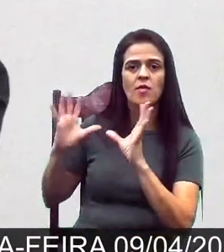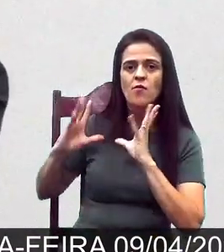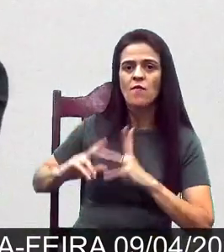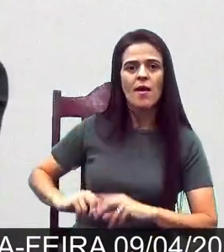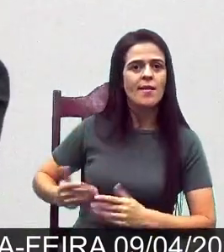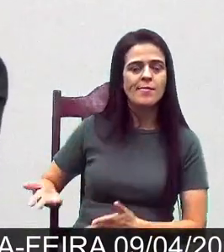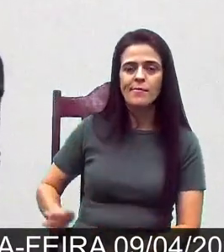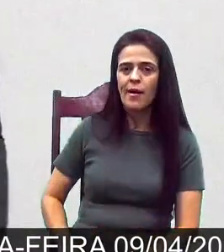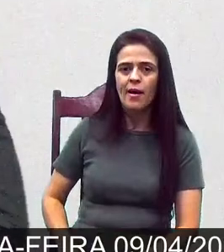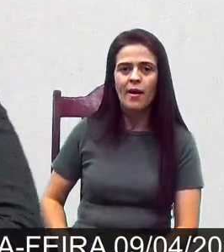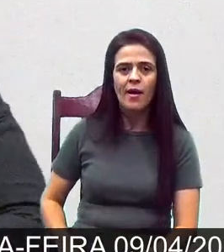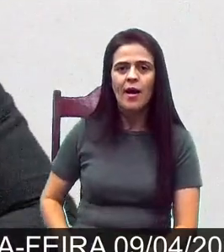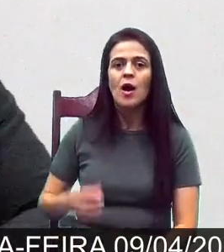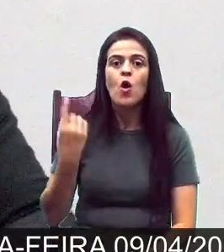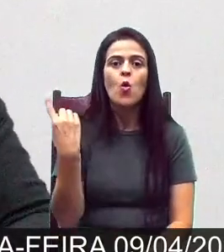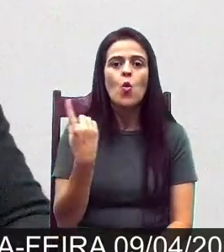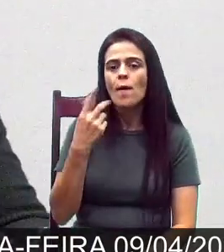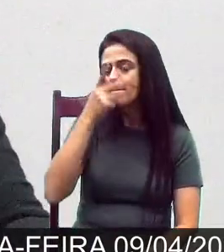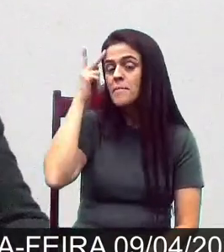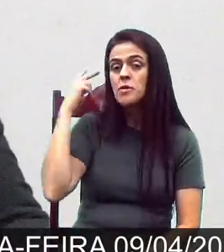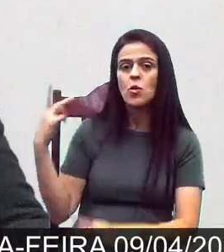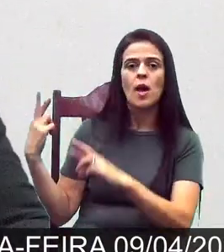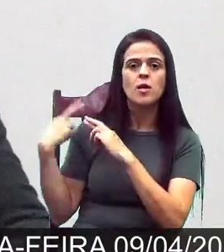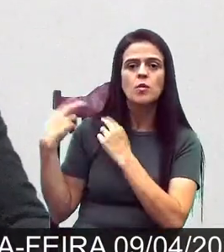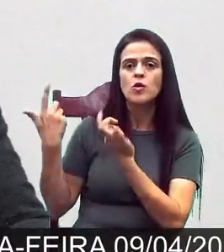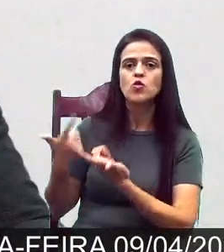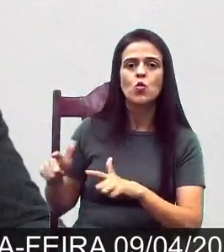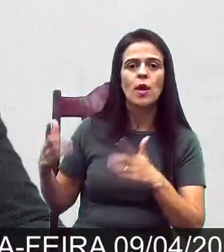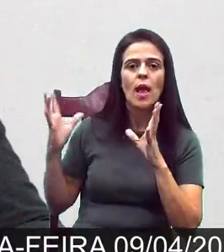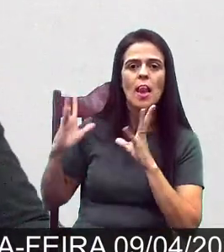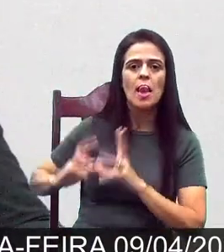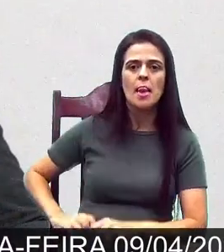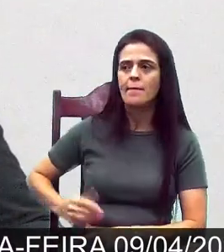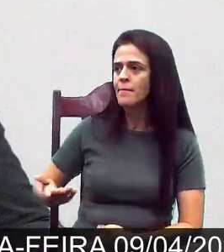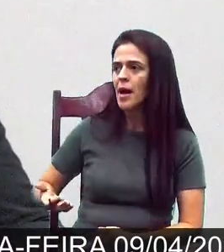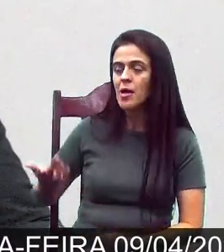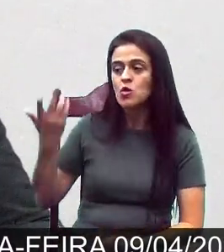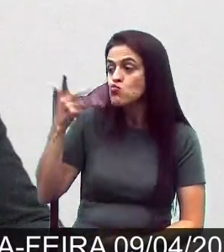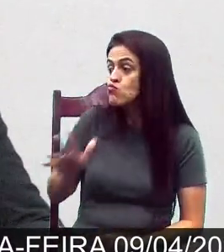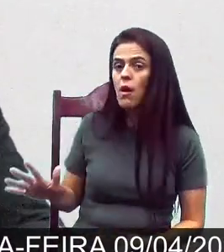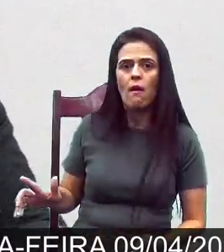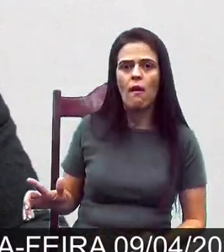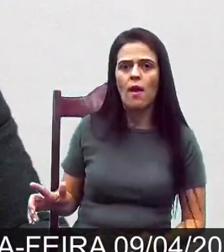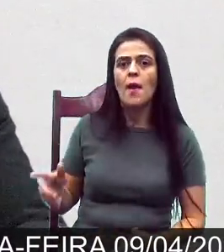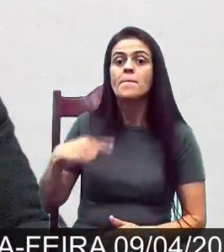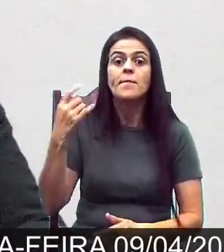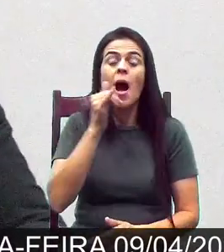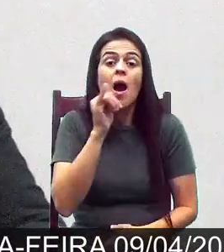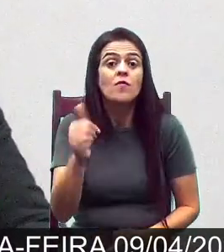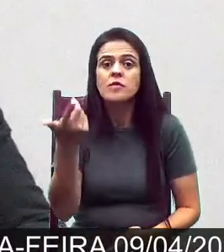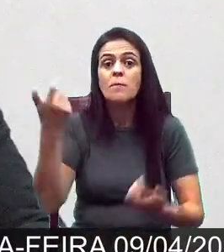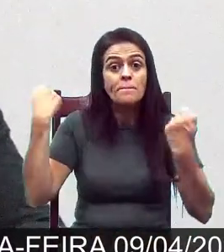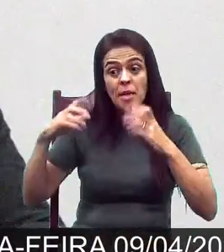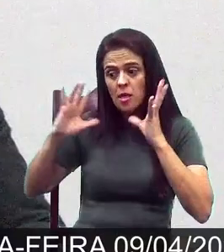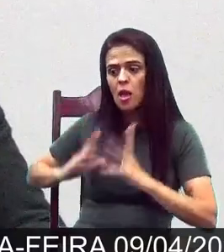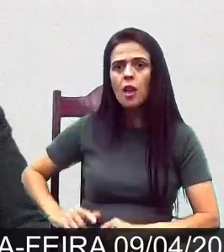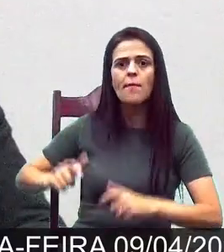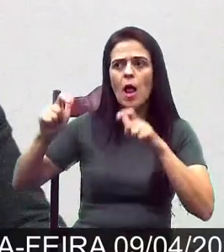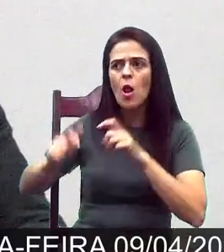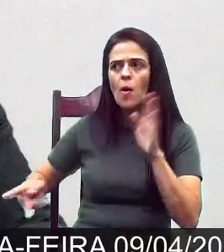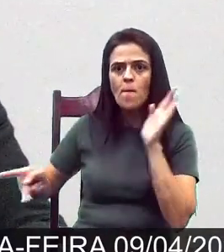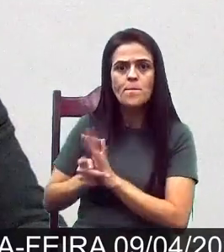região inteira refém de um proprietário que, no mínimo, é um sem noção. Mas não foi feita a limpeza do